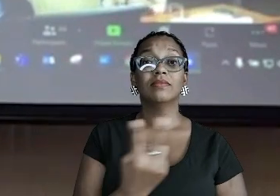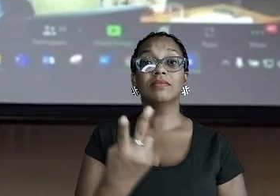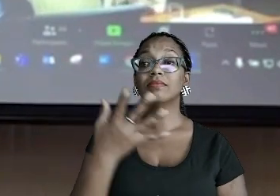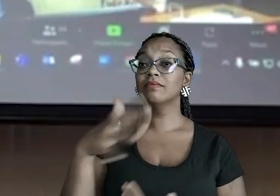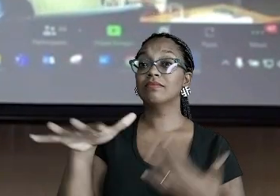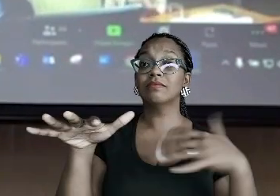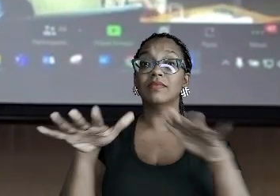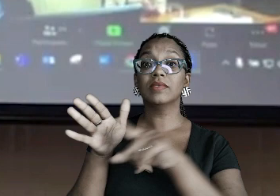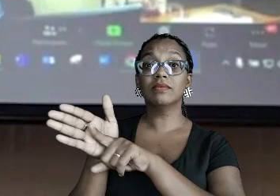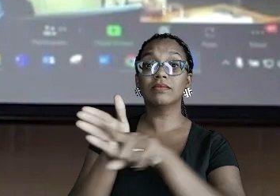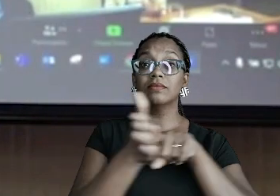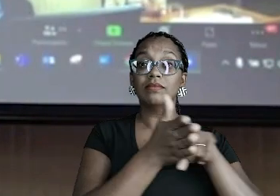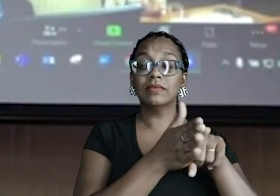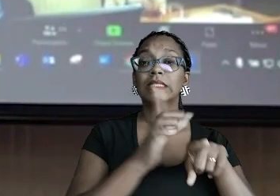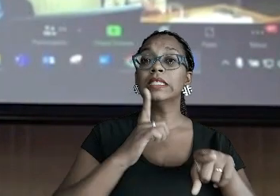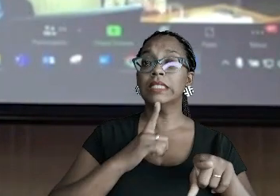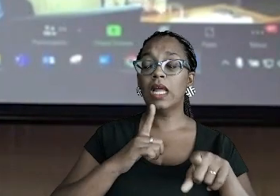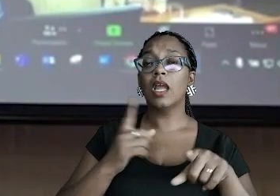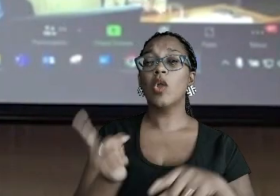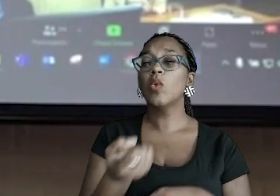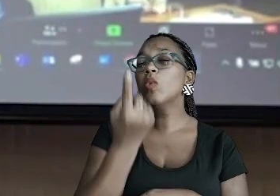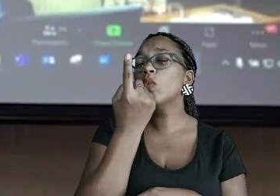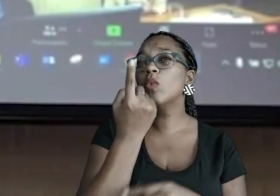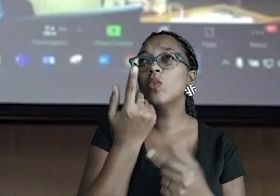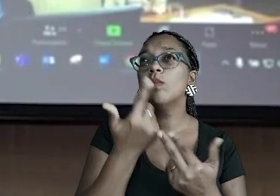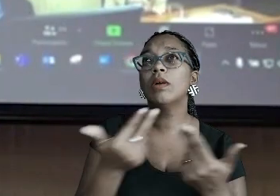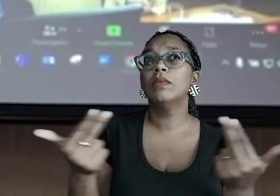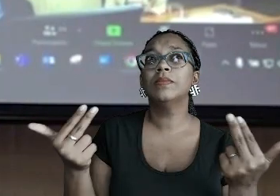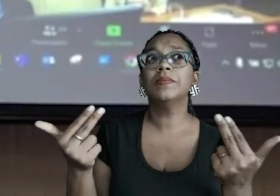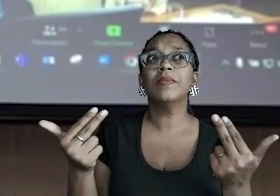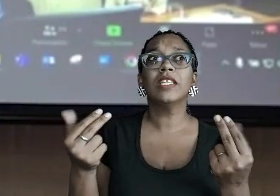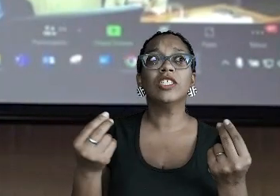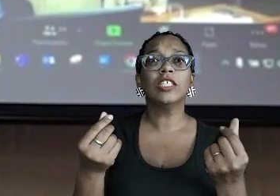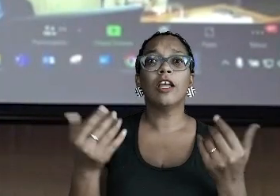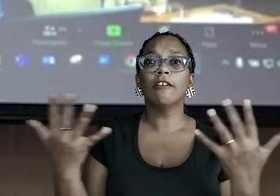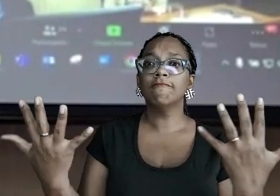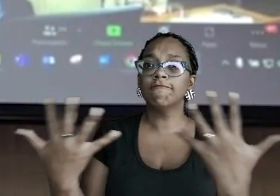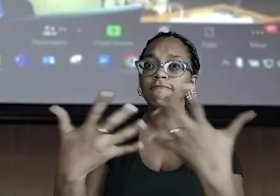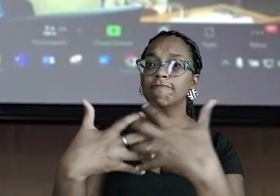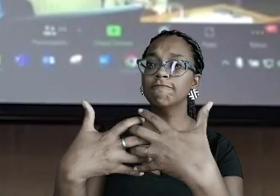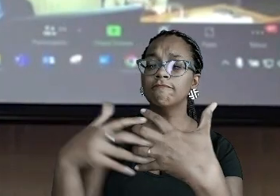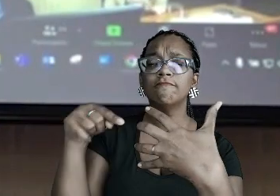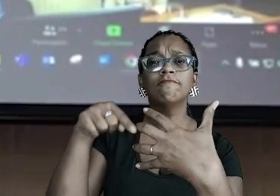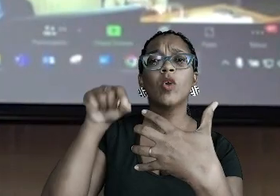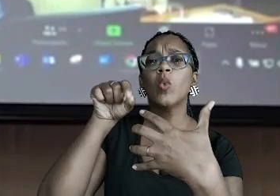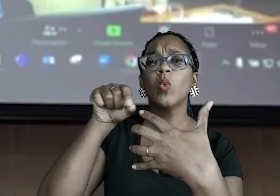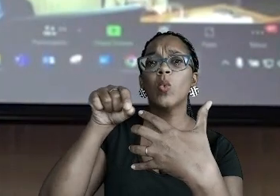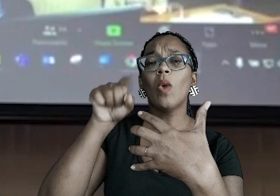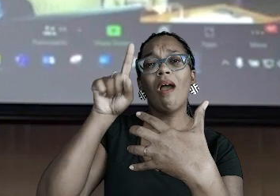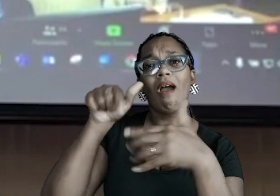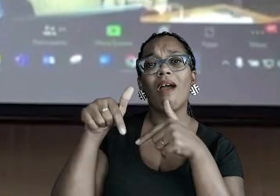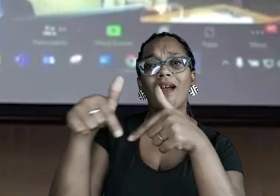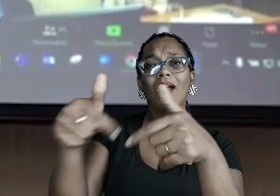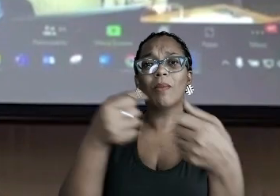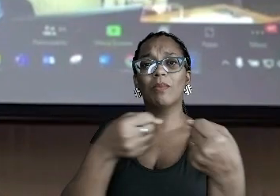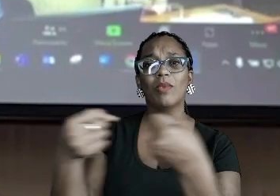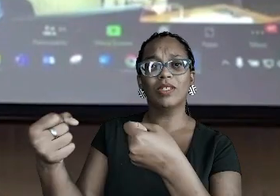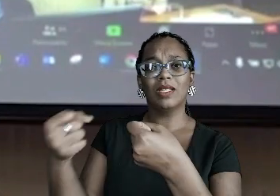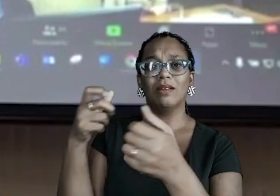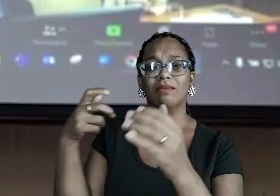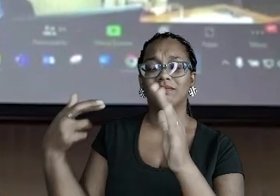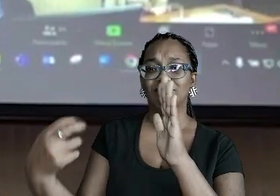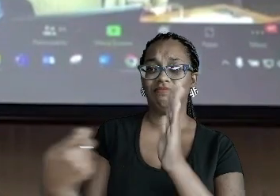dois Campos de estudo eles têm porém um elemento de interseção que é o exercício do poder